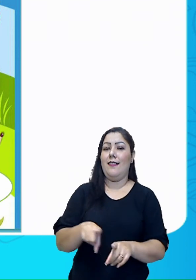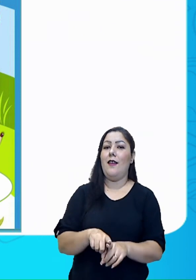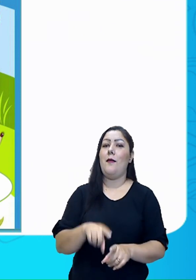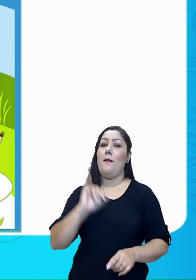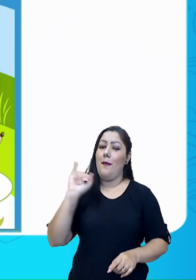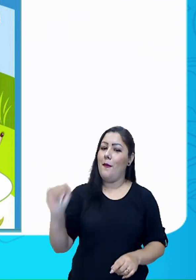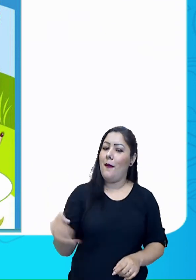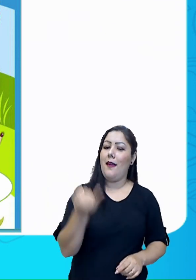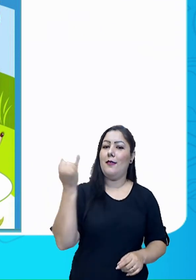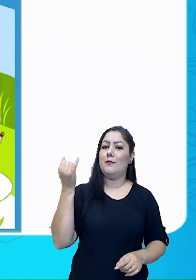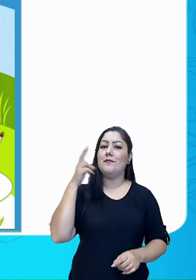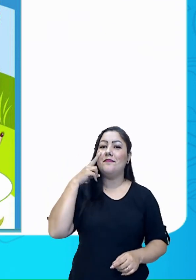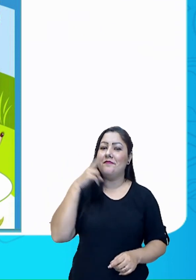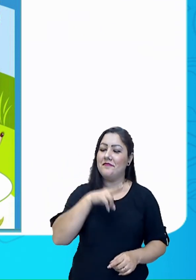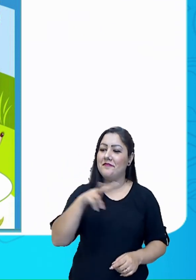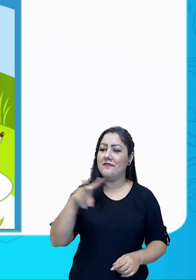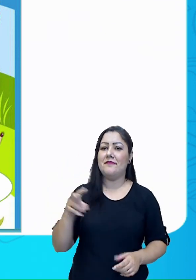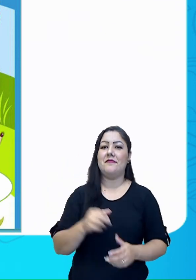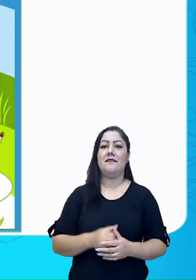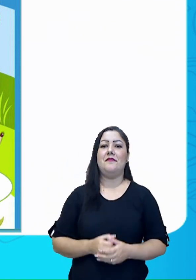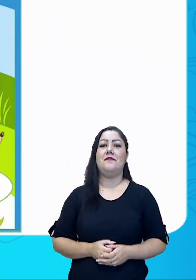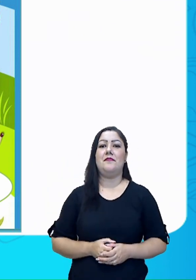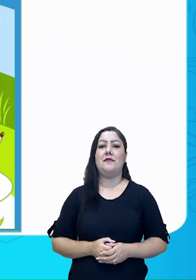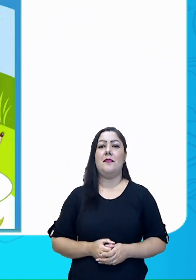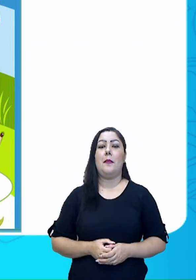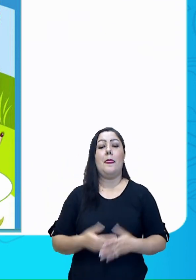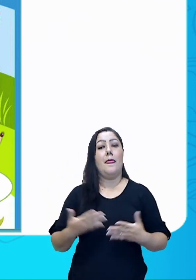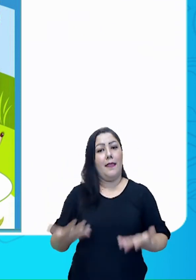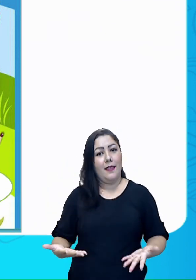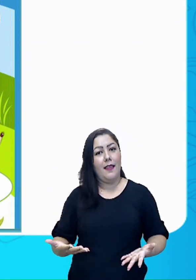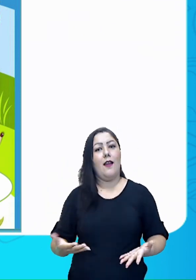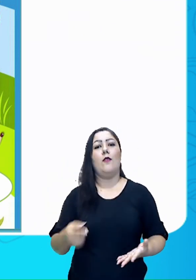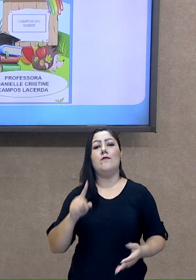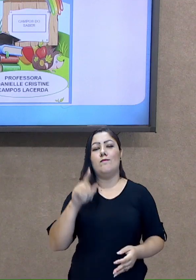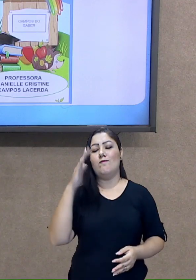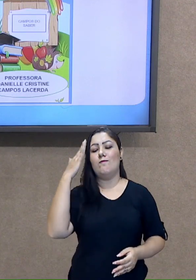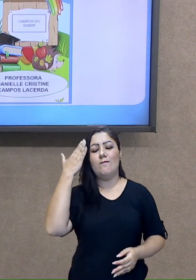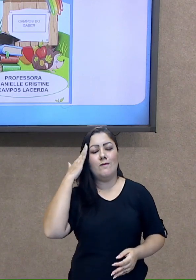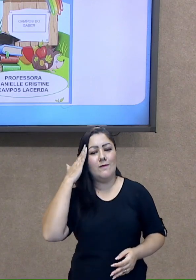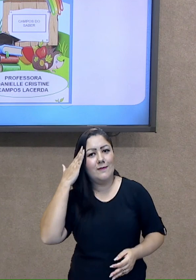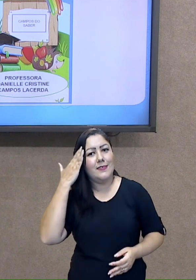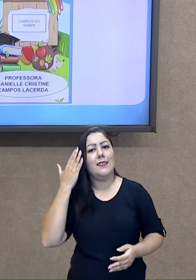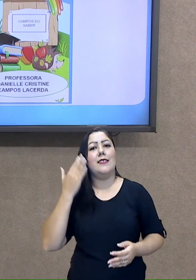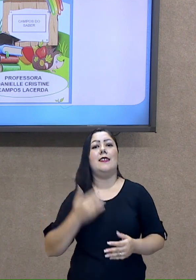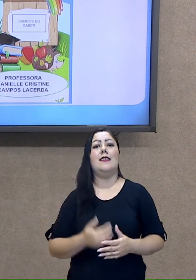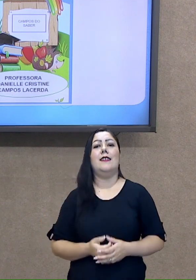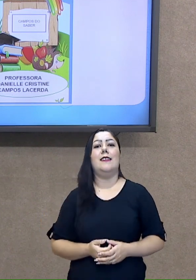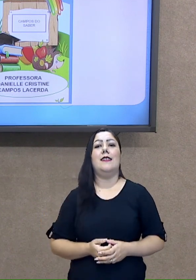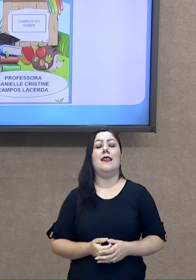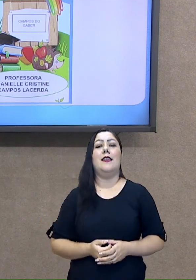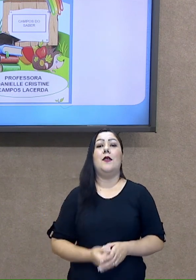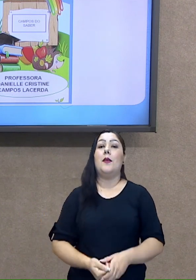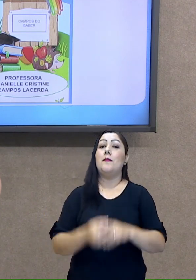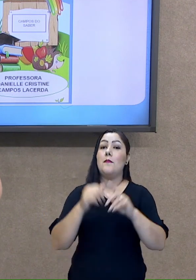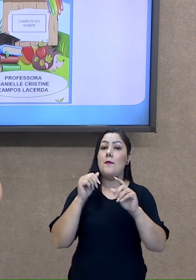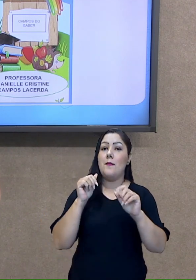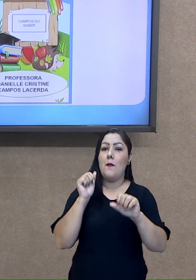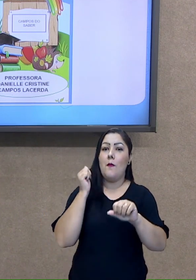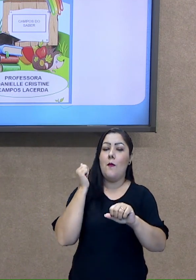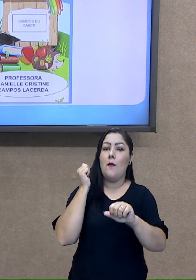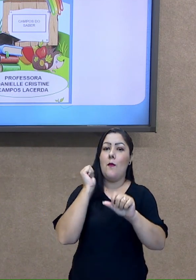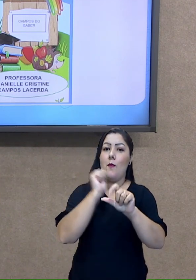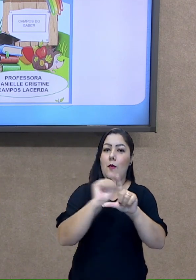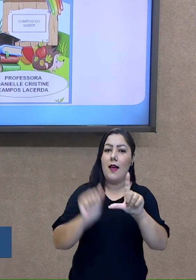oportunidade. E eu espero que vocês tenham entendido a nossa matéria de hoje e para acessar as nossas atividades